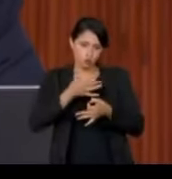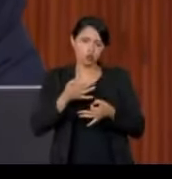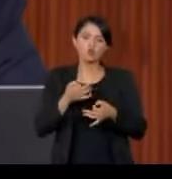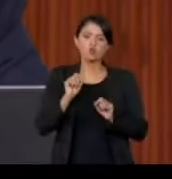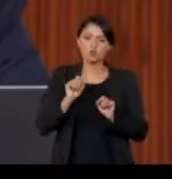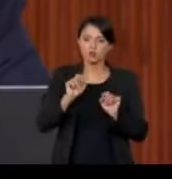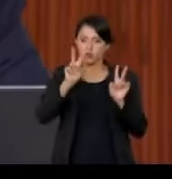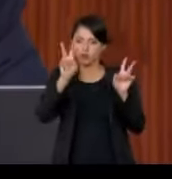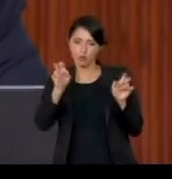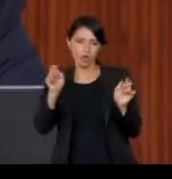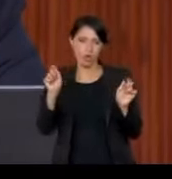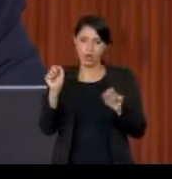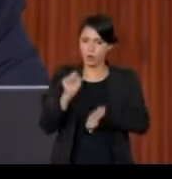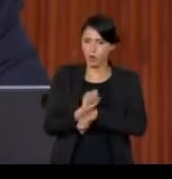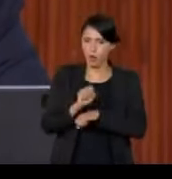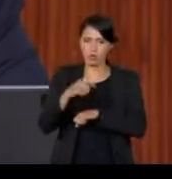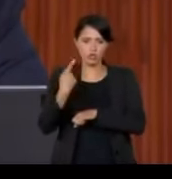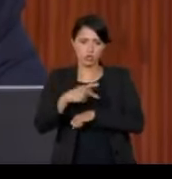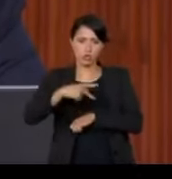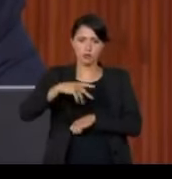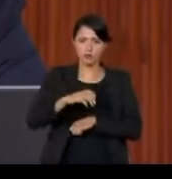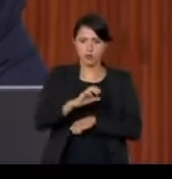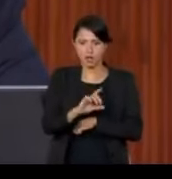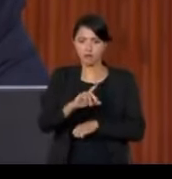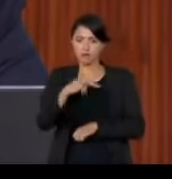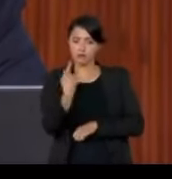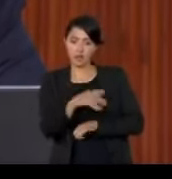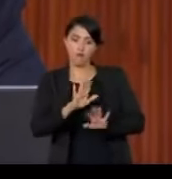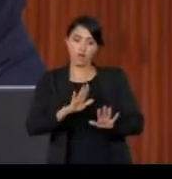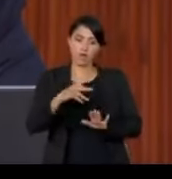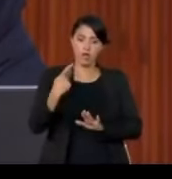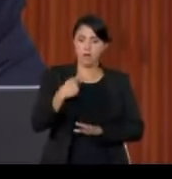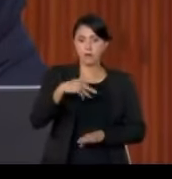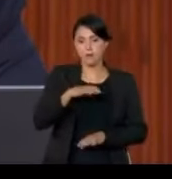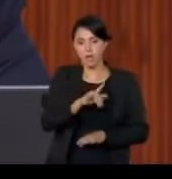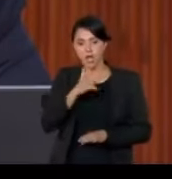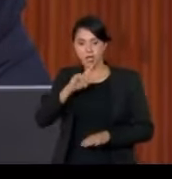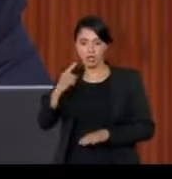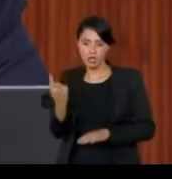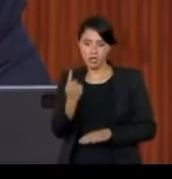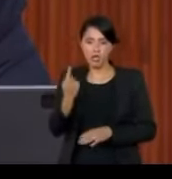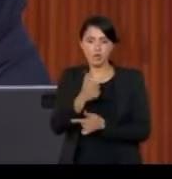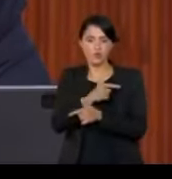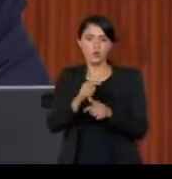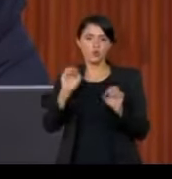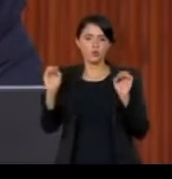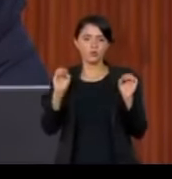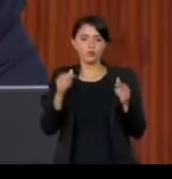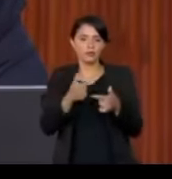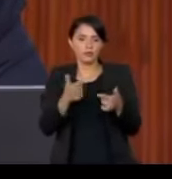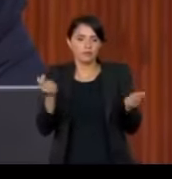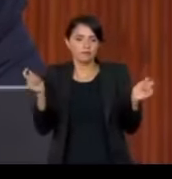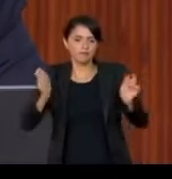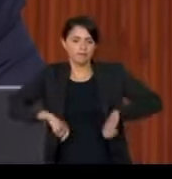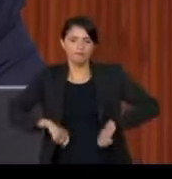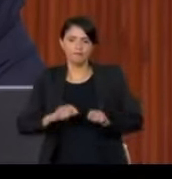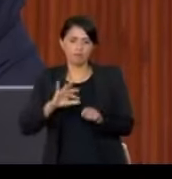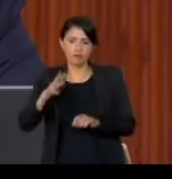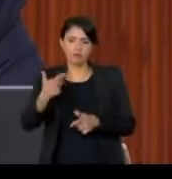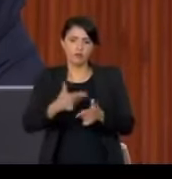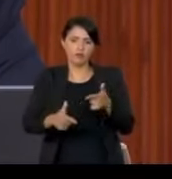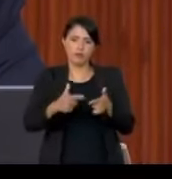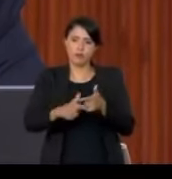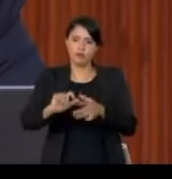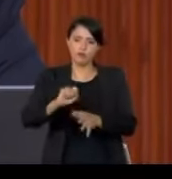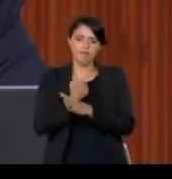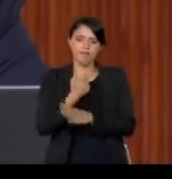o assunto não pode ficar restrito à PEC. Talvez a PEC por si só, a PEC sozinha, isoladamente, não tenha o condão e não tenha a capacidade de resolver o problema da